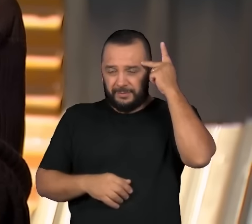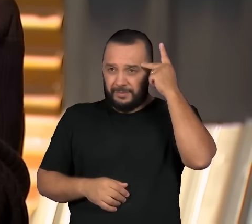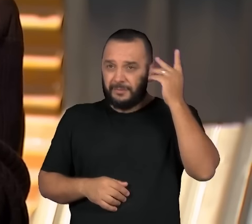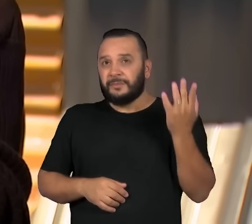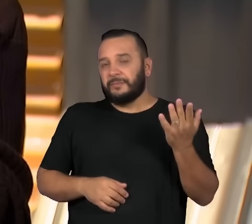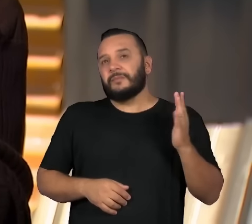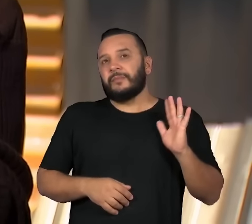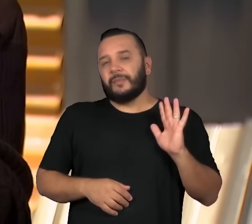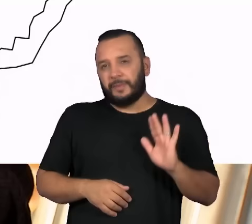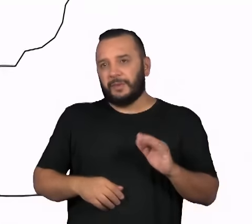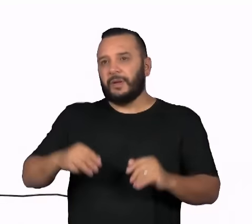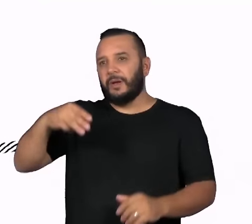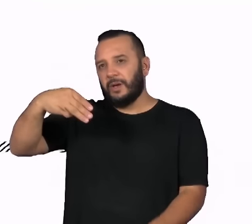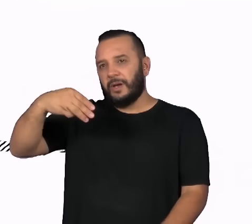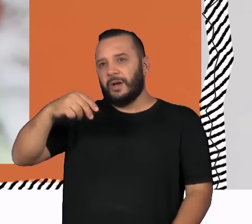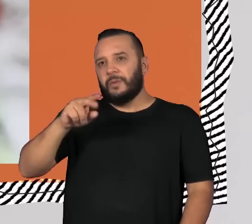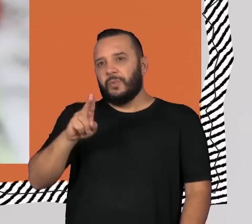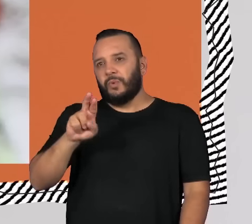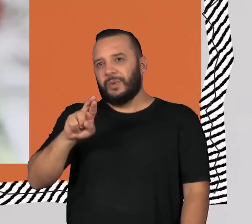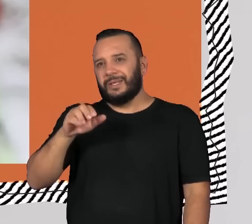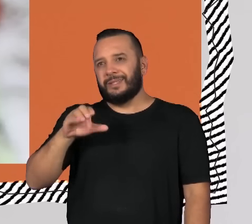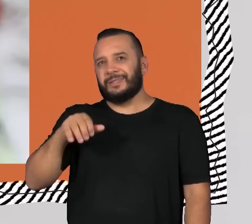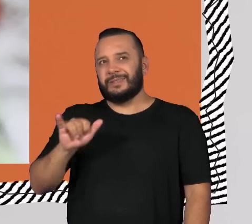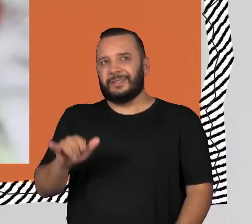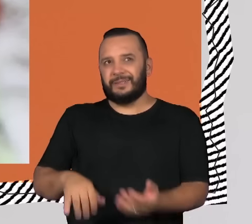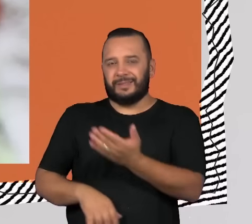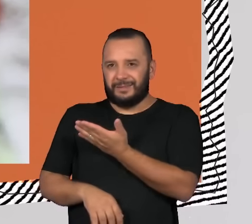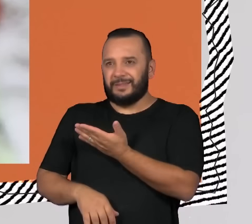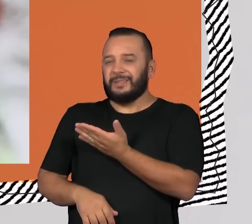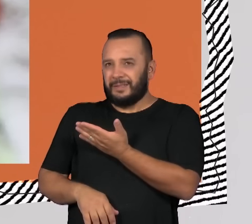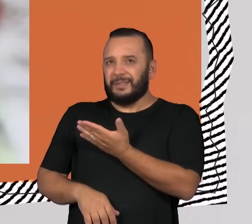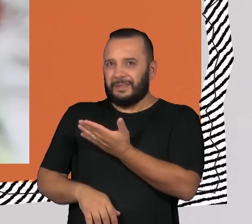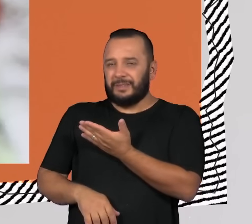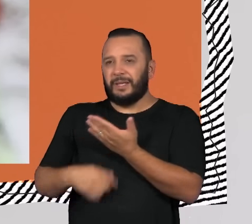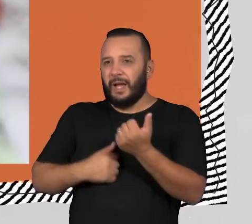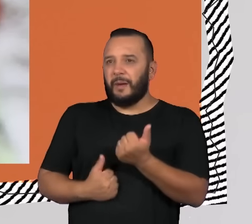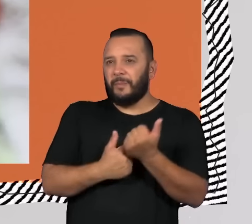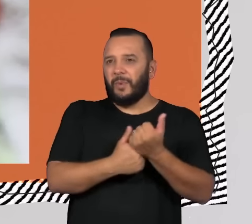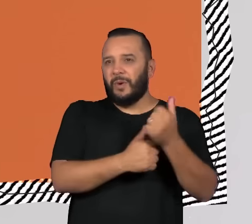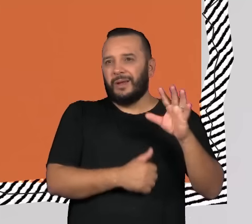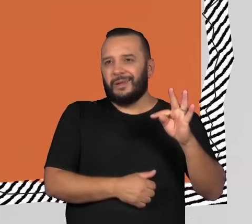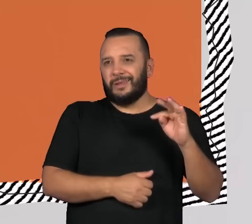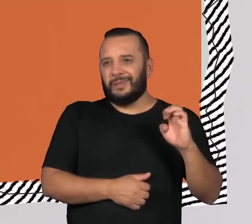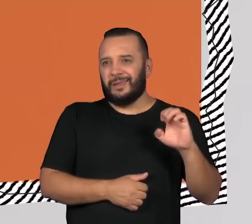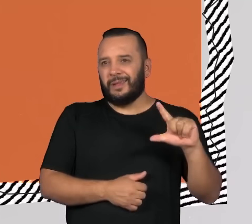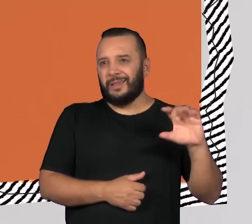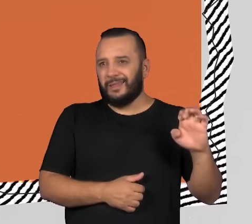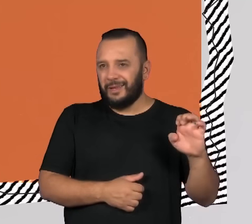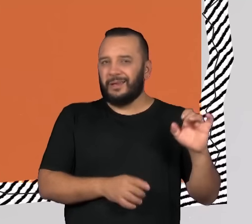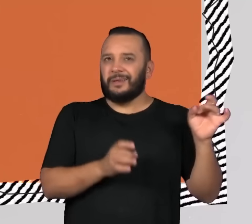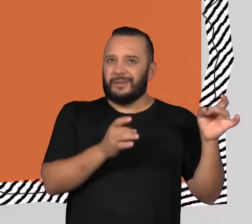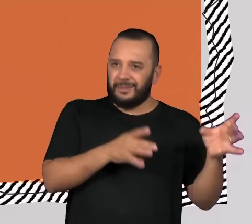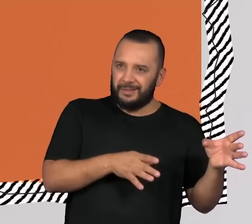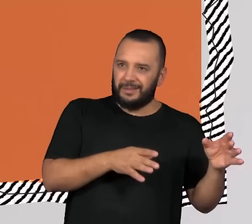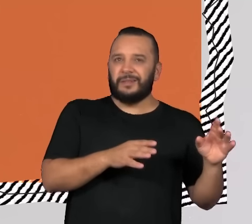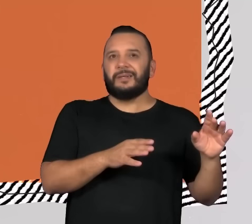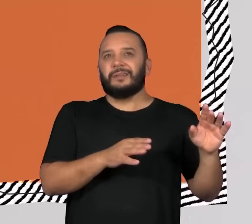acabou de jogar. Muricy foi assistente do Tele Santana. Isso. Teve que sair, foi